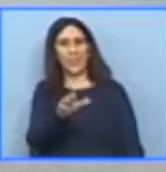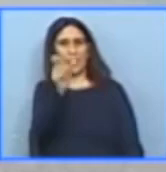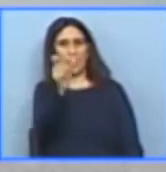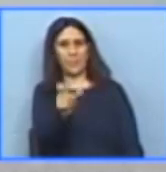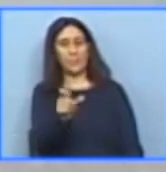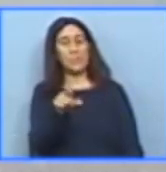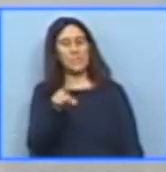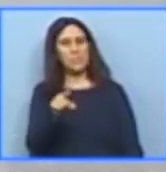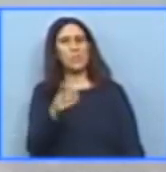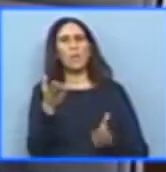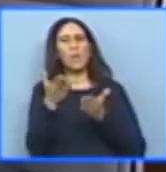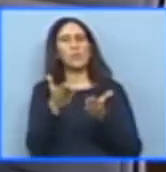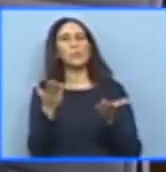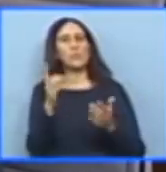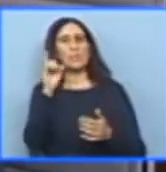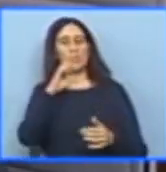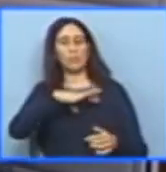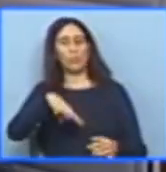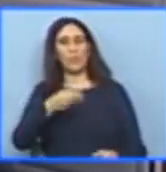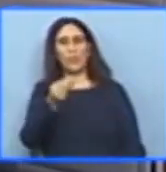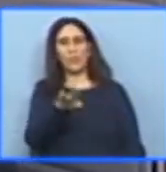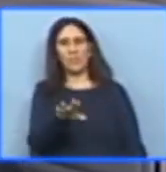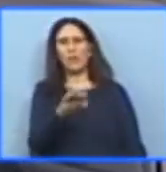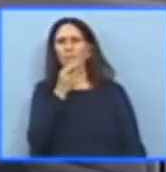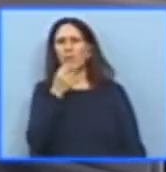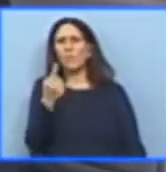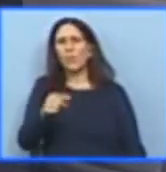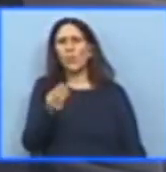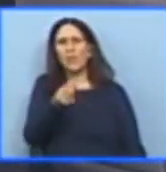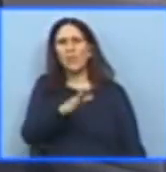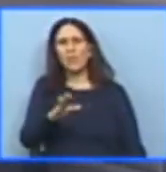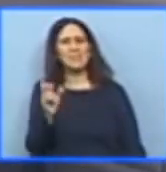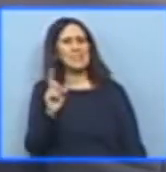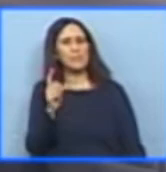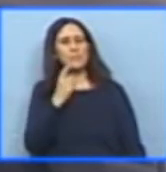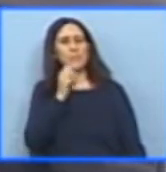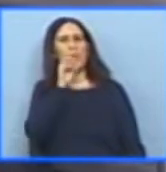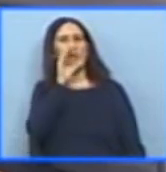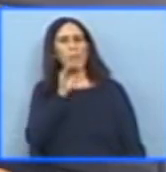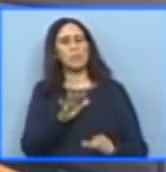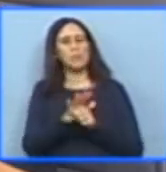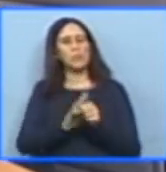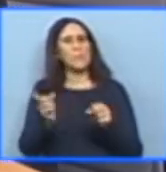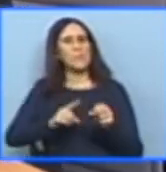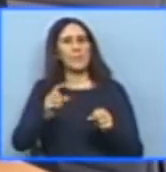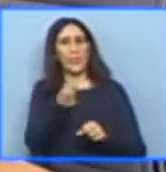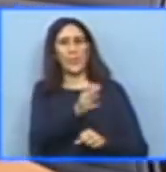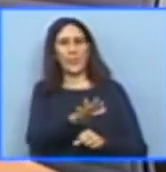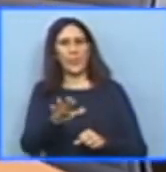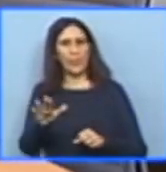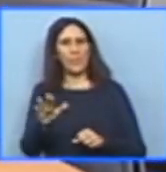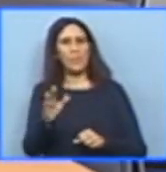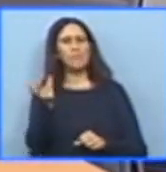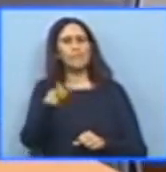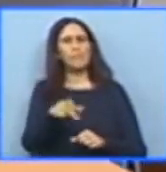isto é ajuda escolhida mundial da criança não é só falar da criança é perceber porque é que muitas instituições das crianças chegam